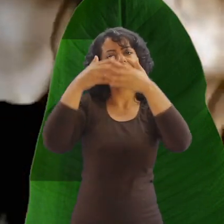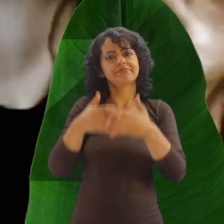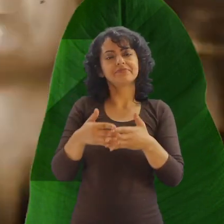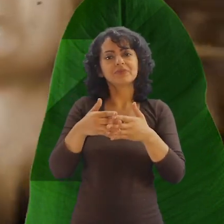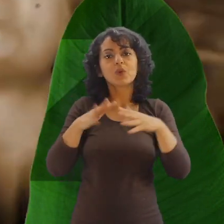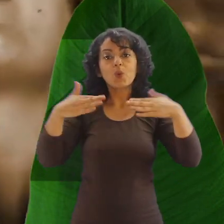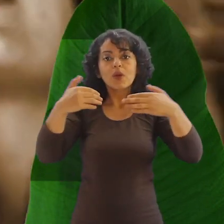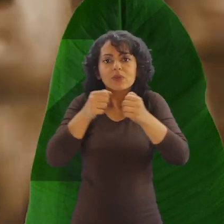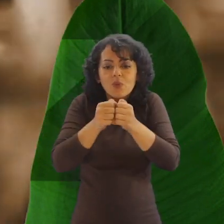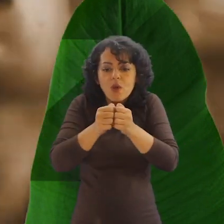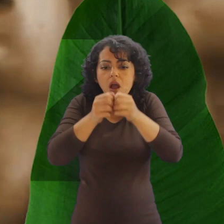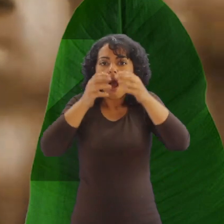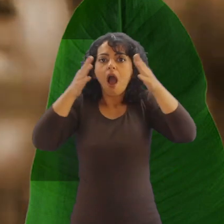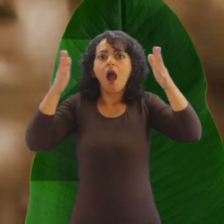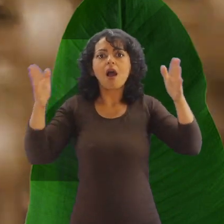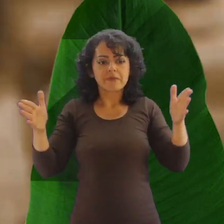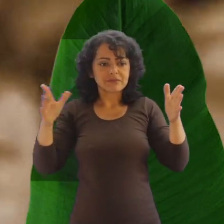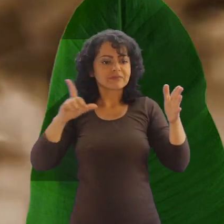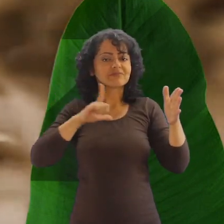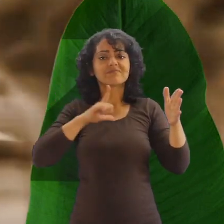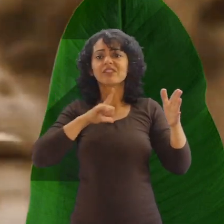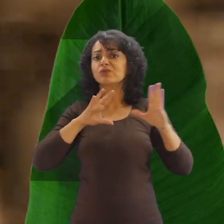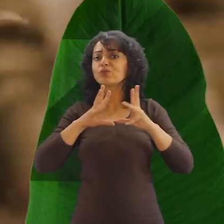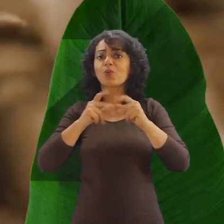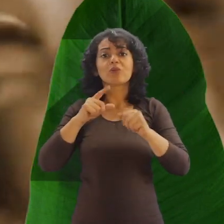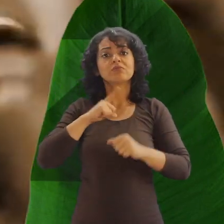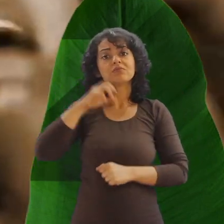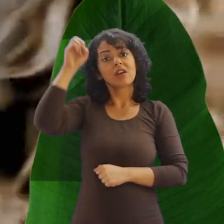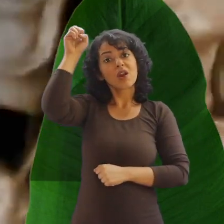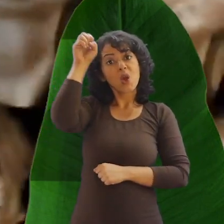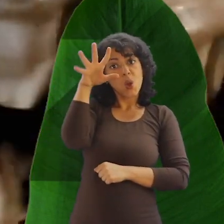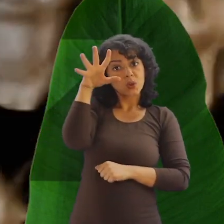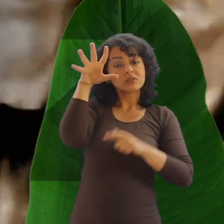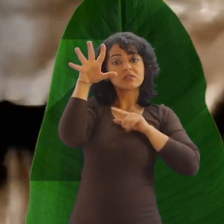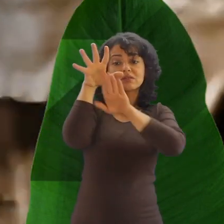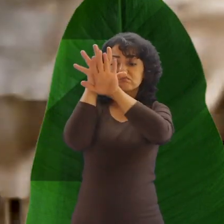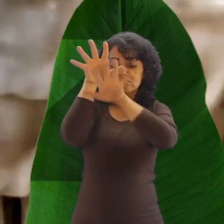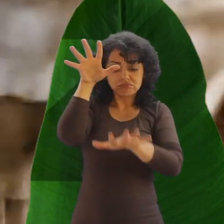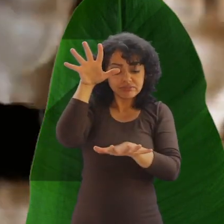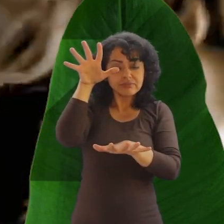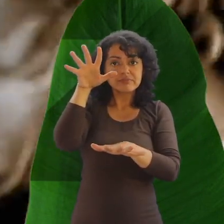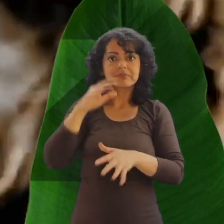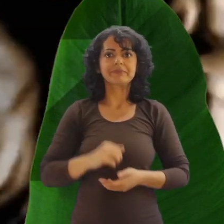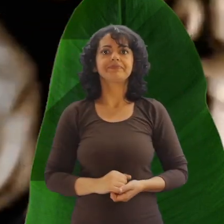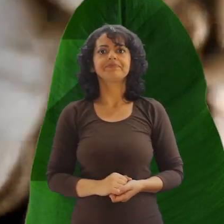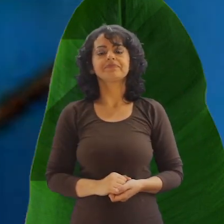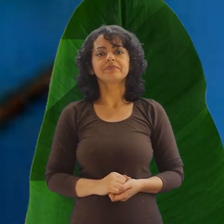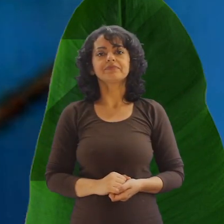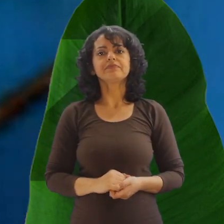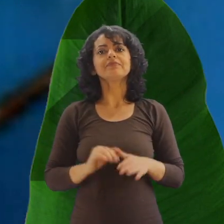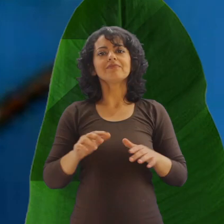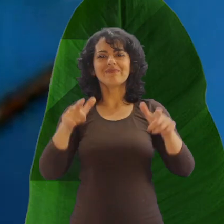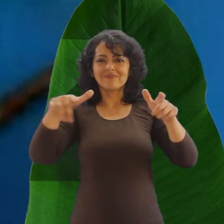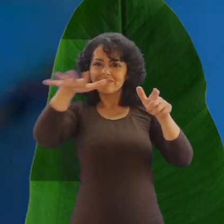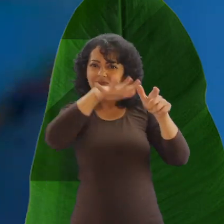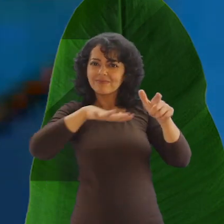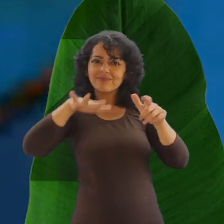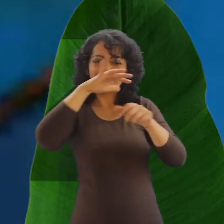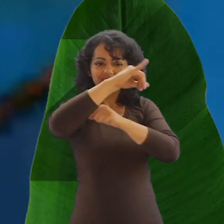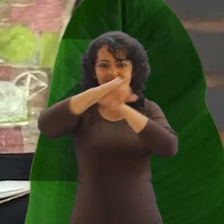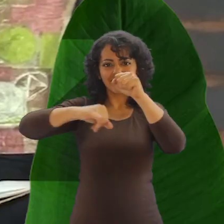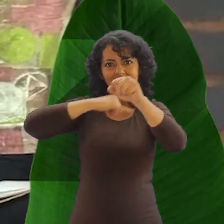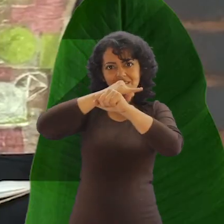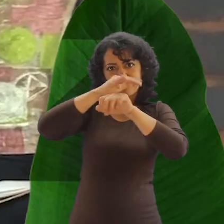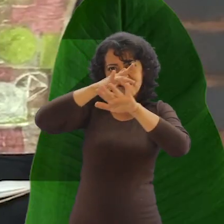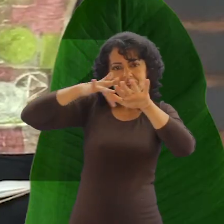muito complexo, realmente. Se você abre um espaço, você abre o espaço para a luz e para a sombra, né? Desse ambiente